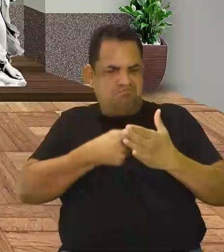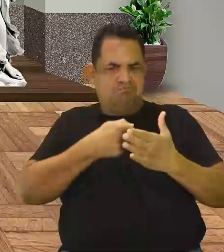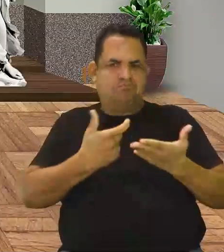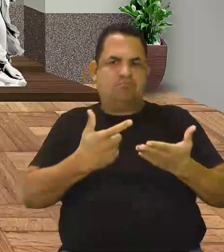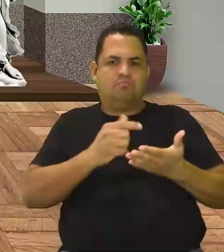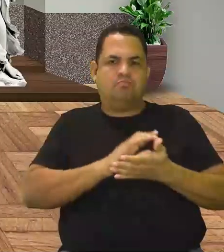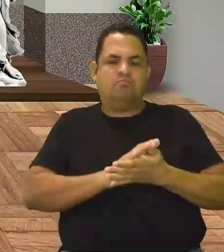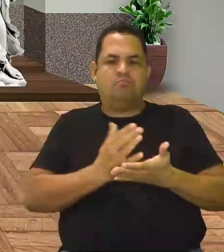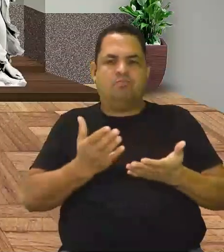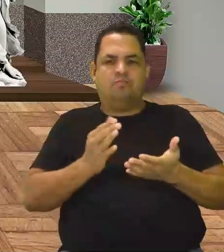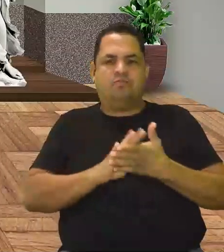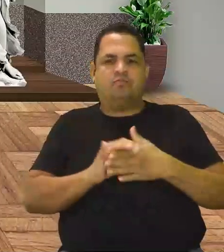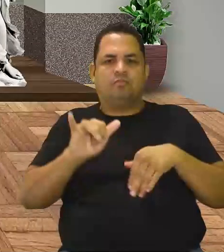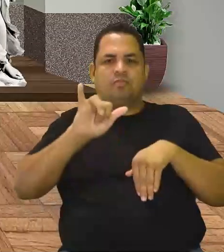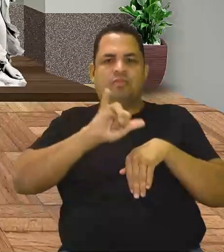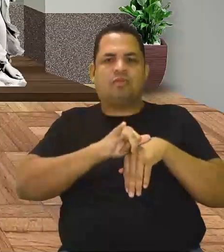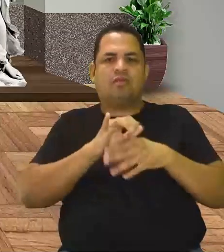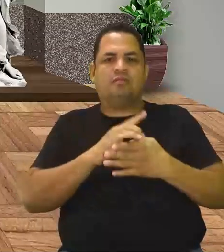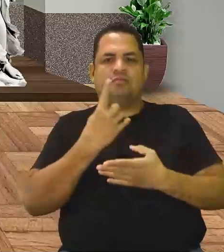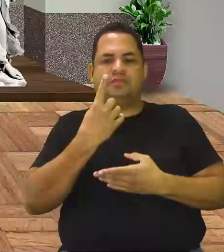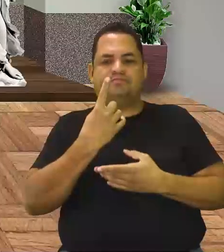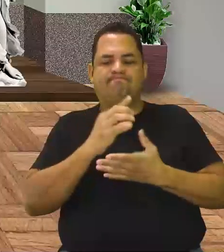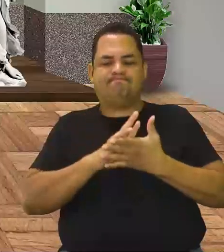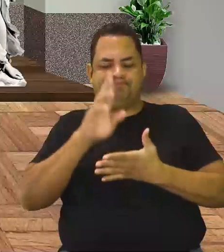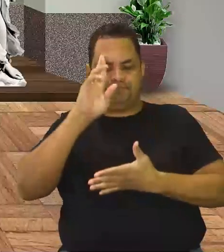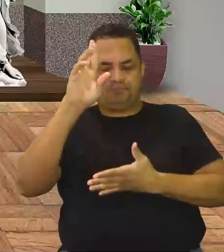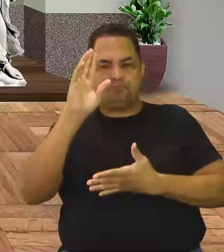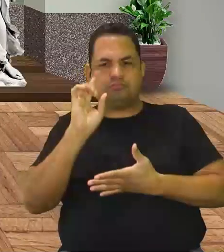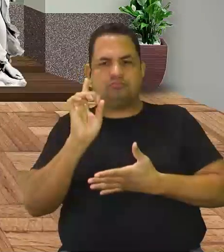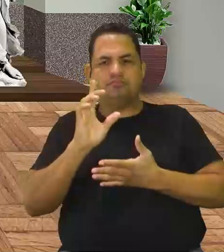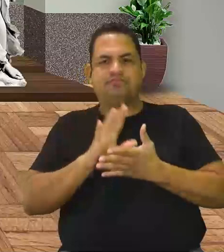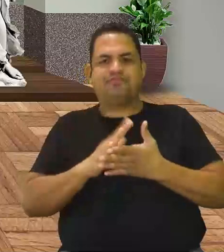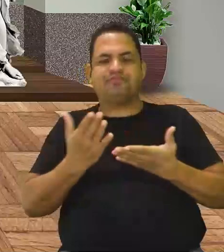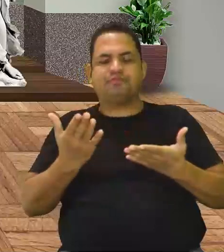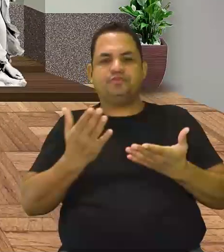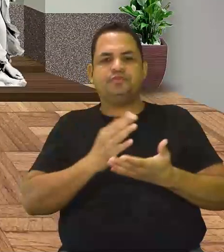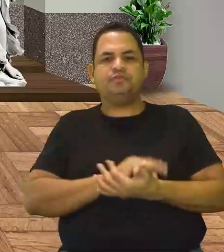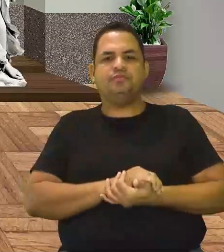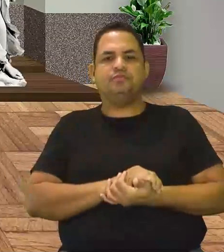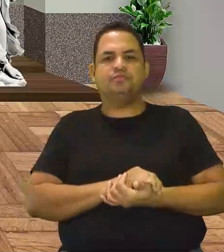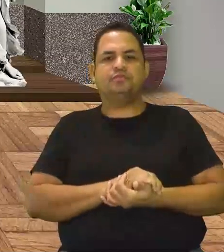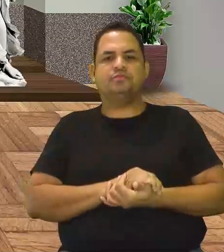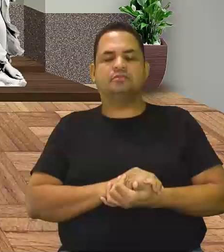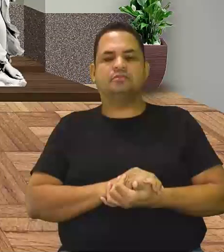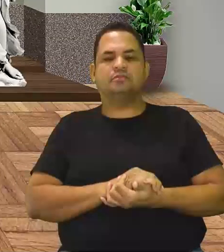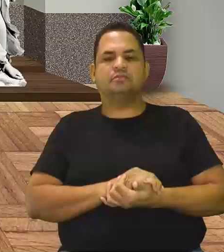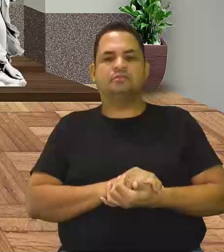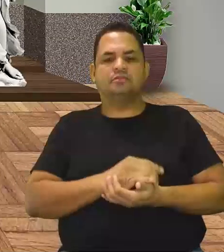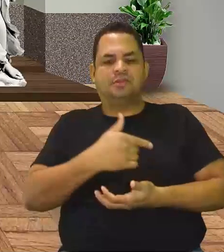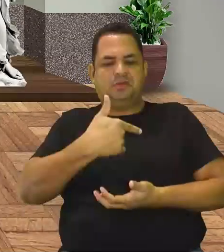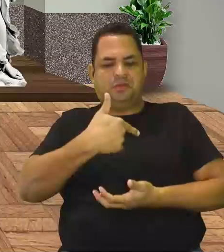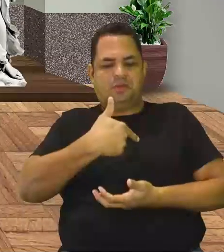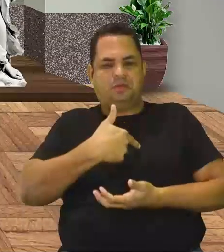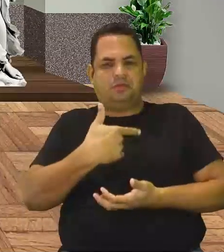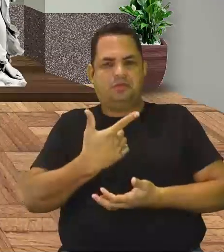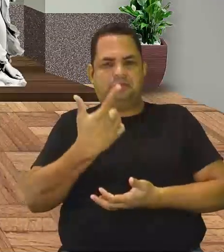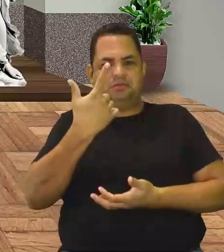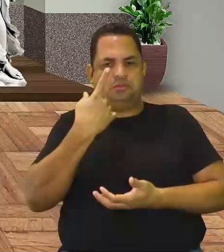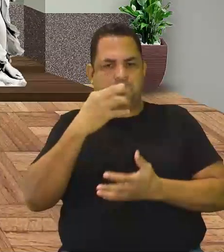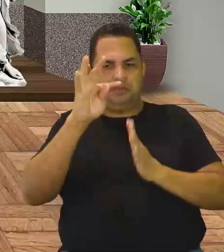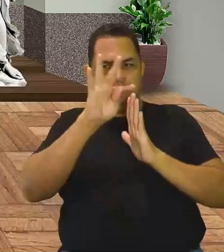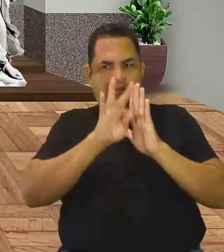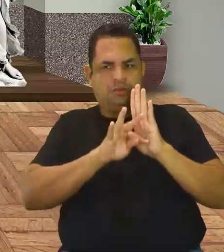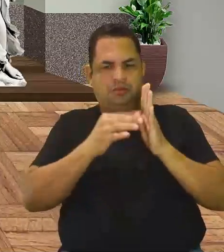seja centralizada na mão de uma pessoa, você exalta aquela pessoa. E Getúlio Vargas, pelo texto que nós